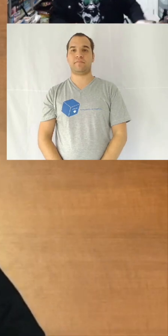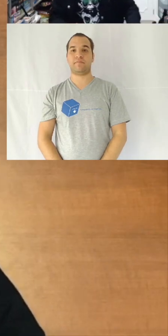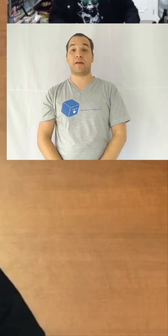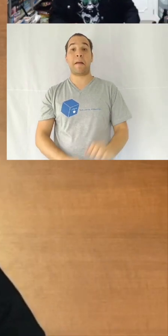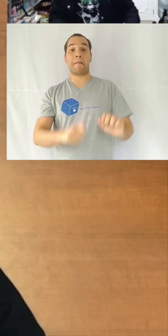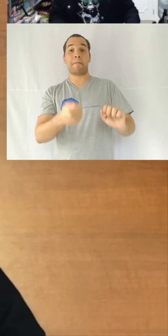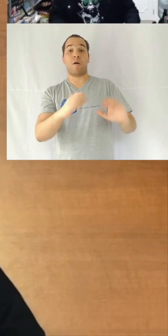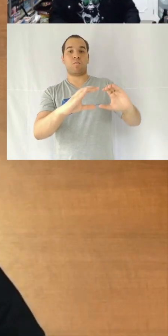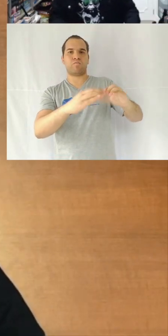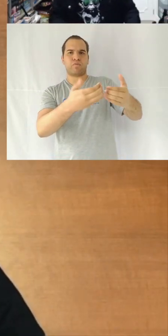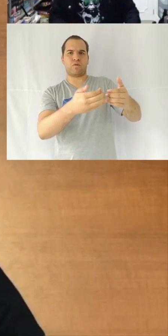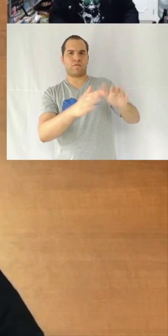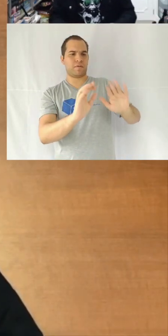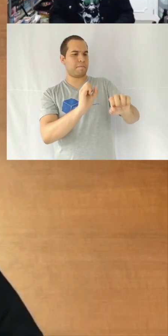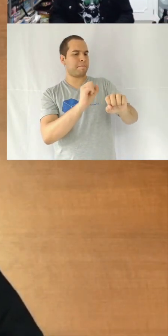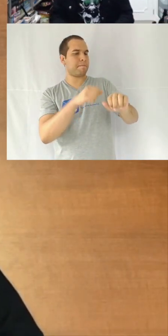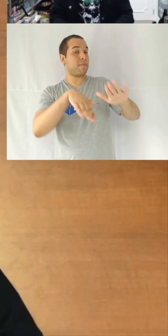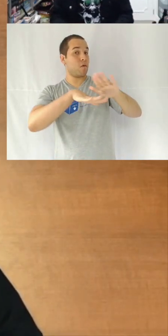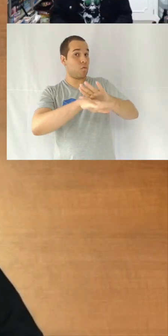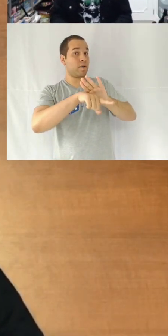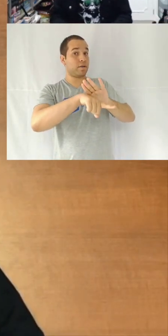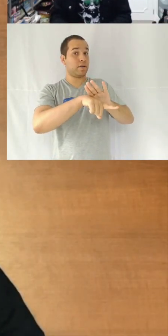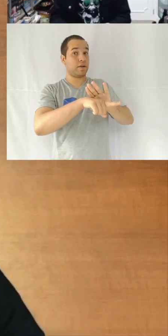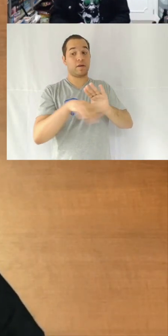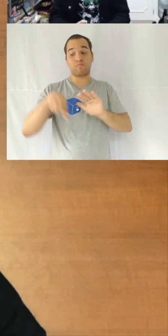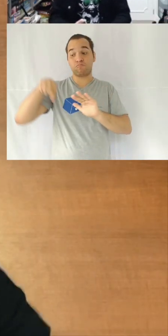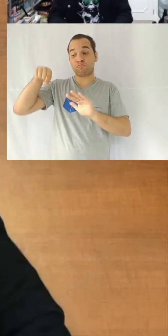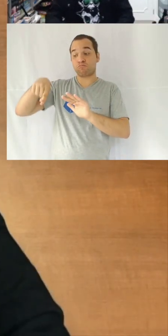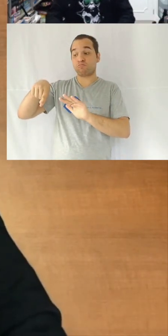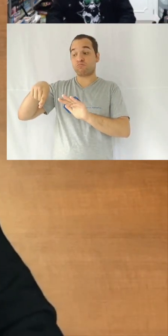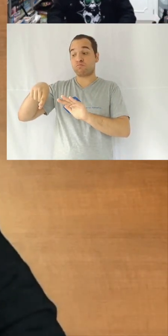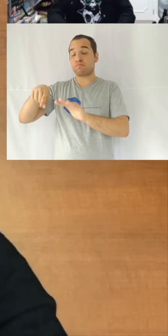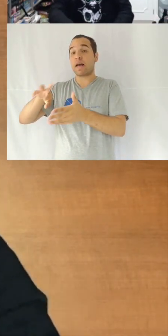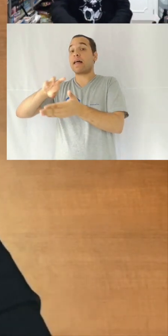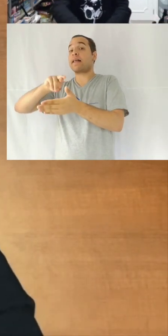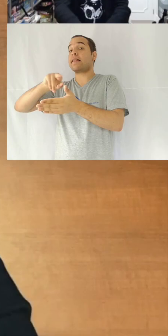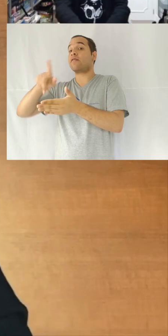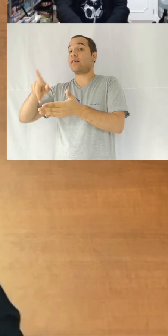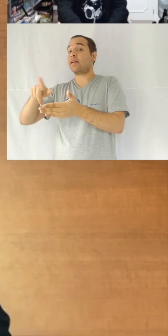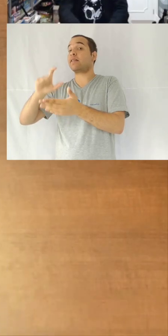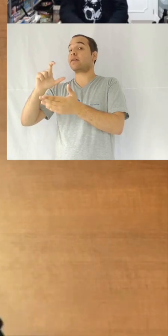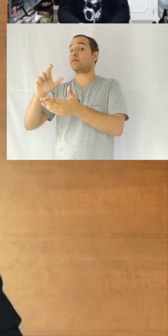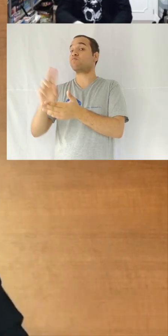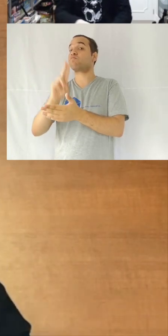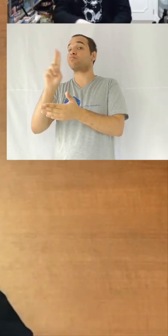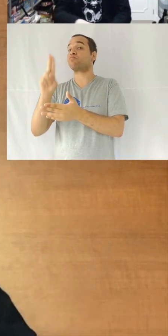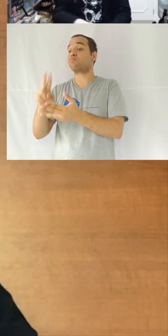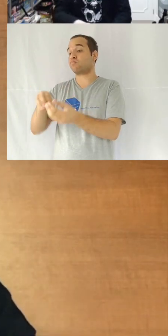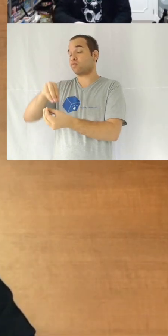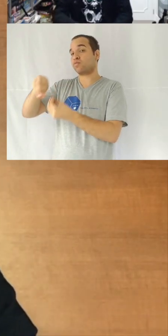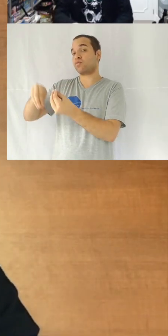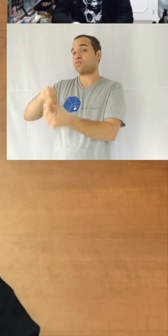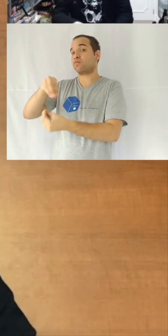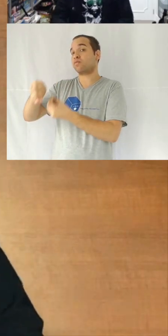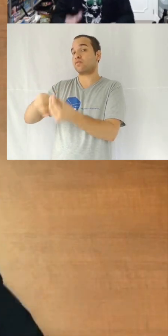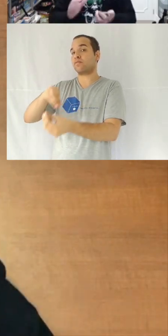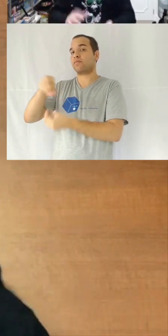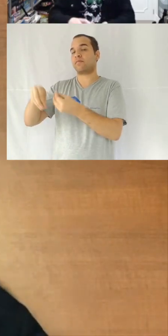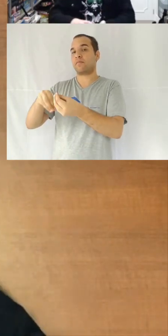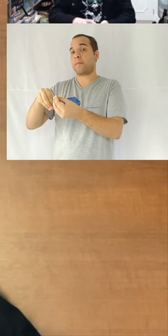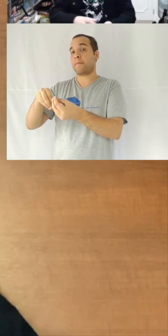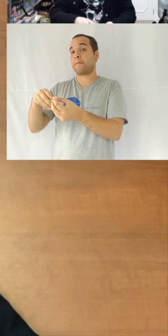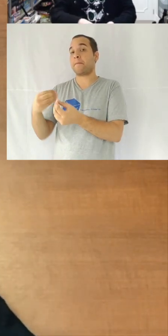cartas sem o baú e a chave, e você vai embaralhá-las, deixar elas bem embaralhadinhas, tá?